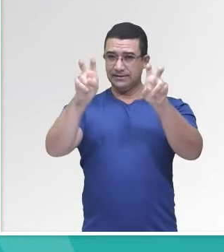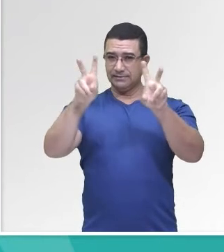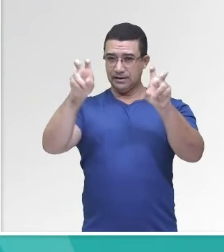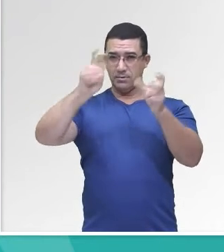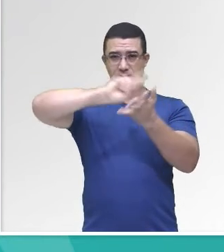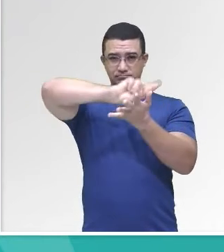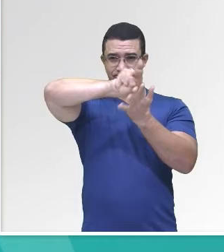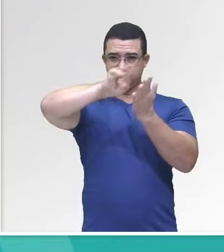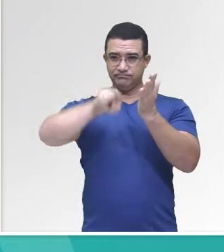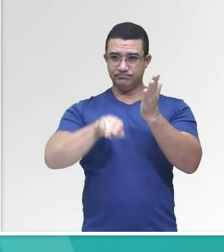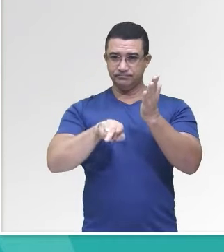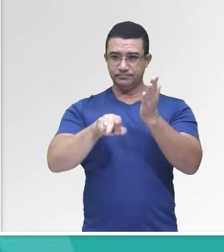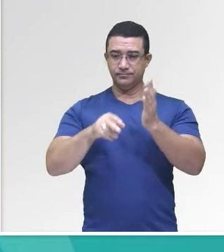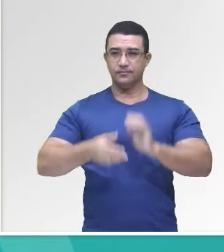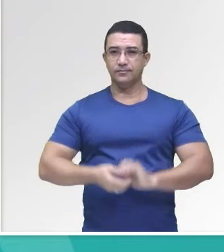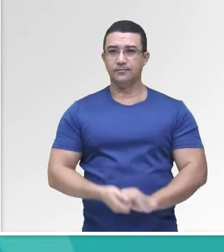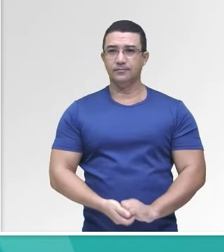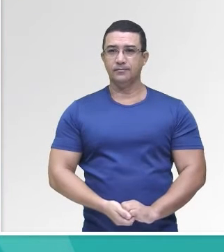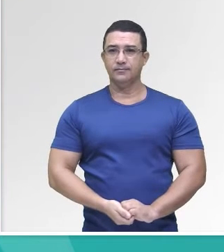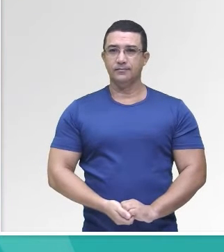diversas.